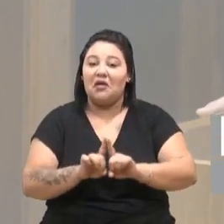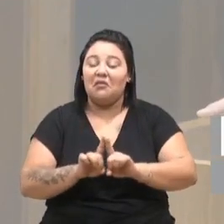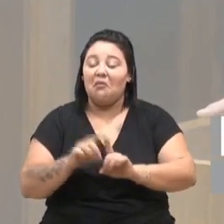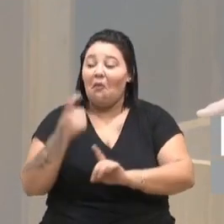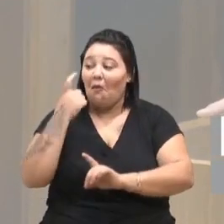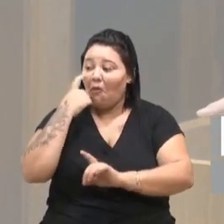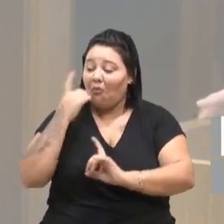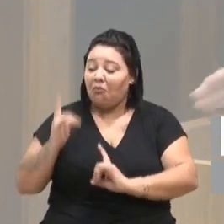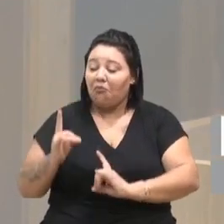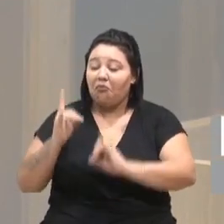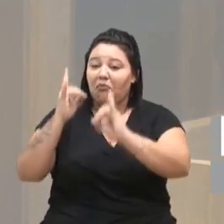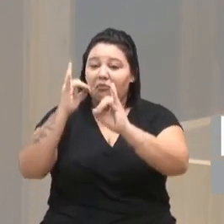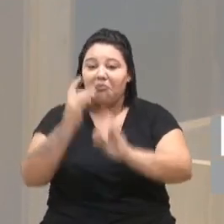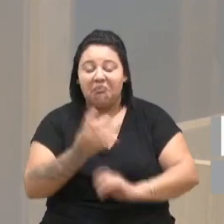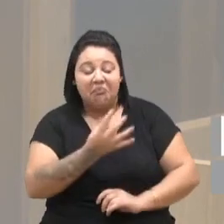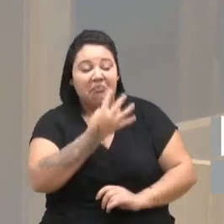prédio.